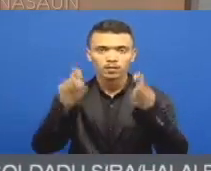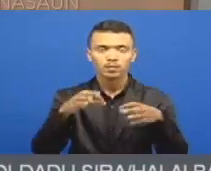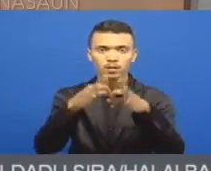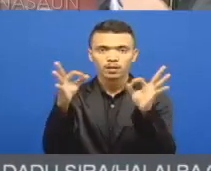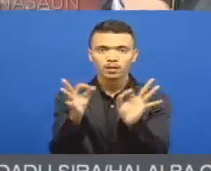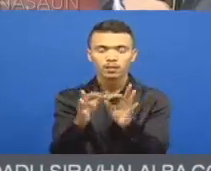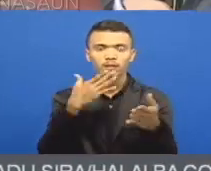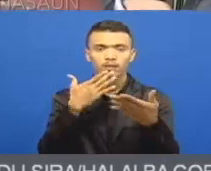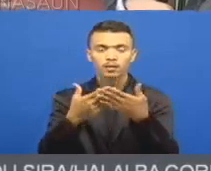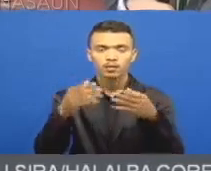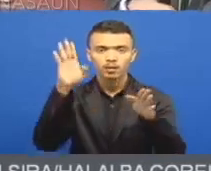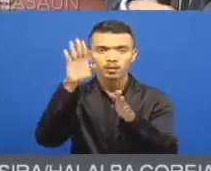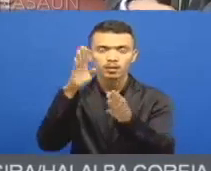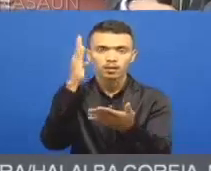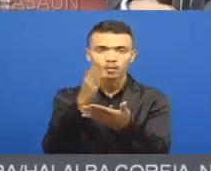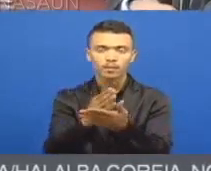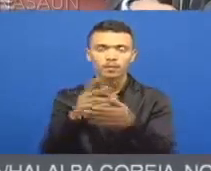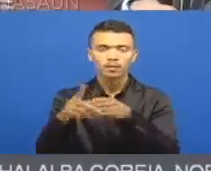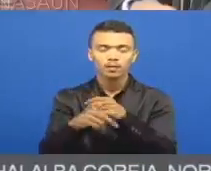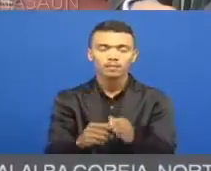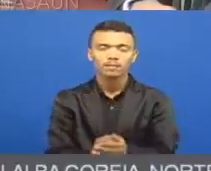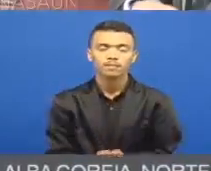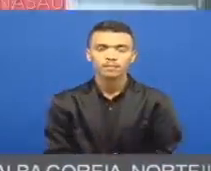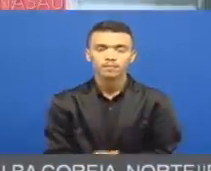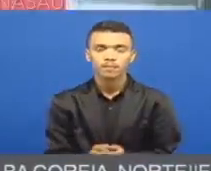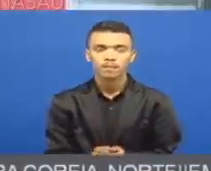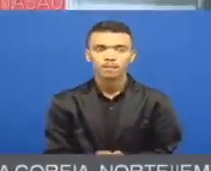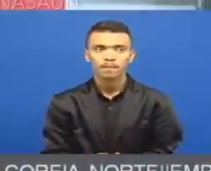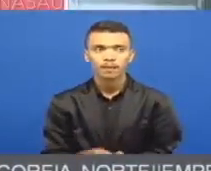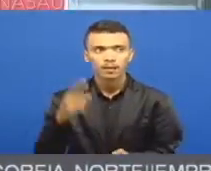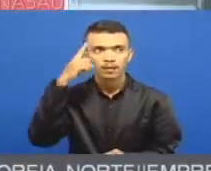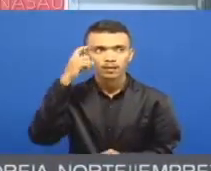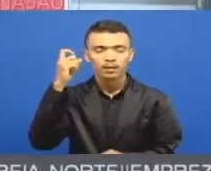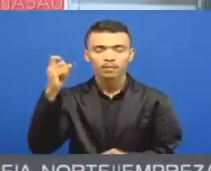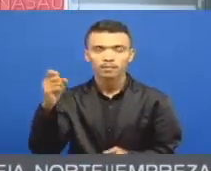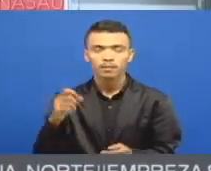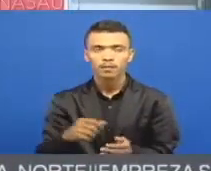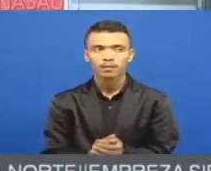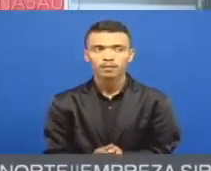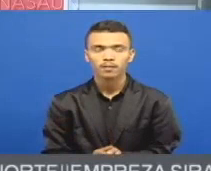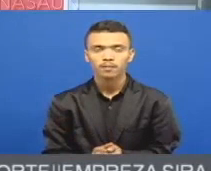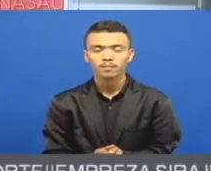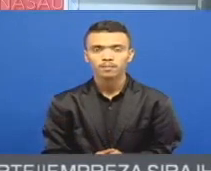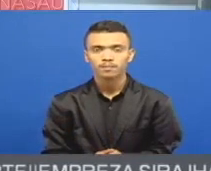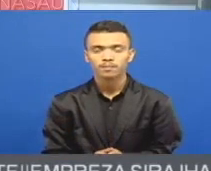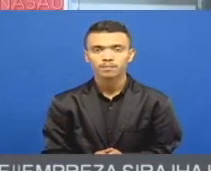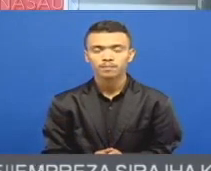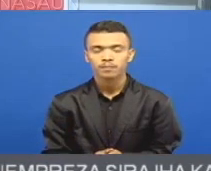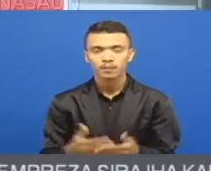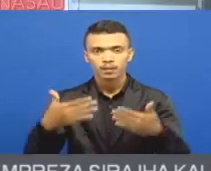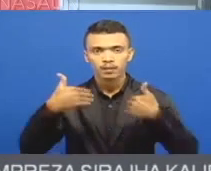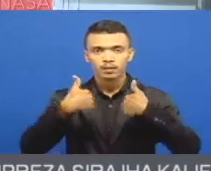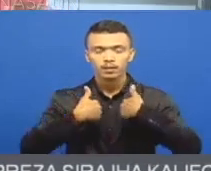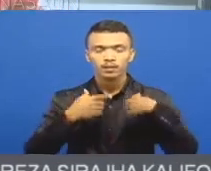de Behakdia, no ne evita partidariza recursos humanos. Tamba governo idane comprimi ia